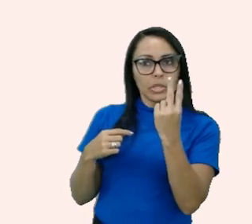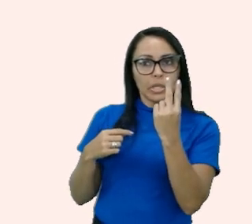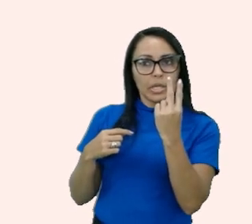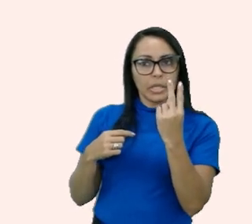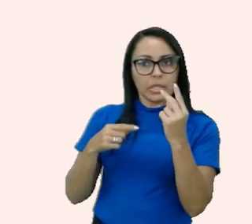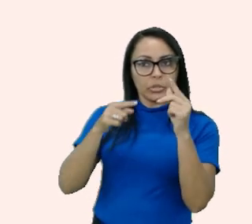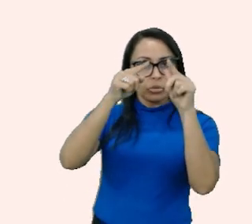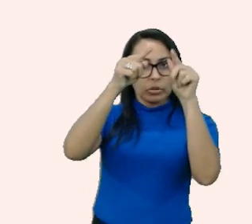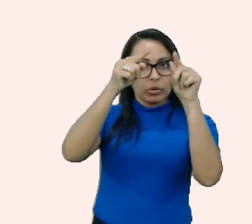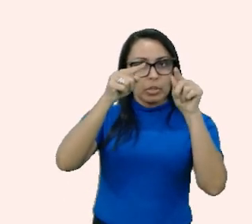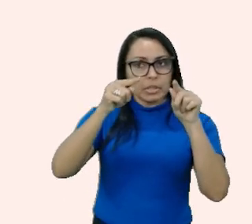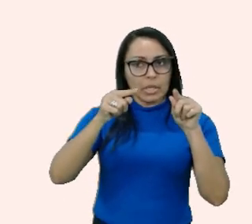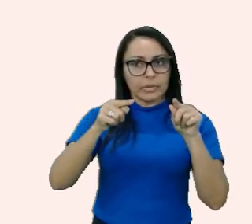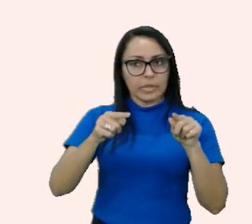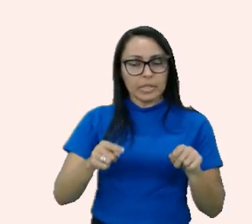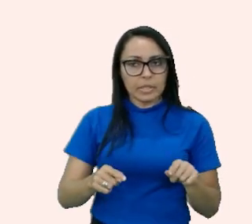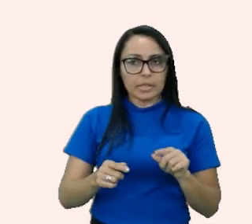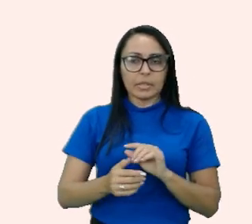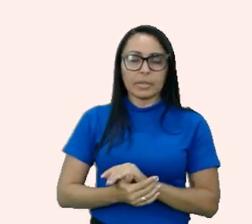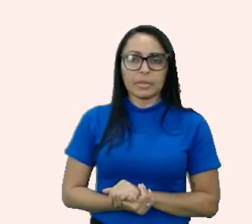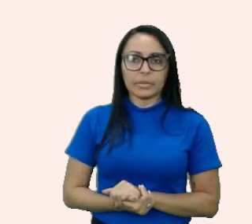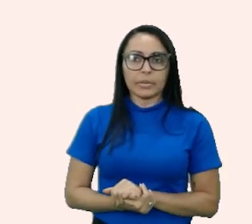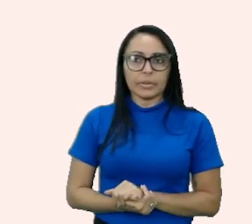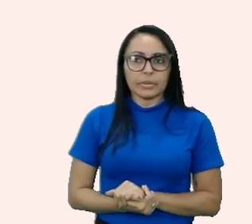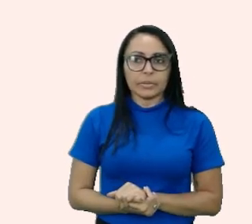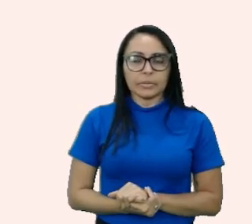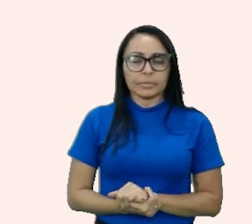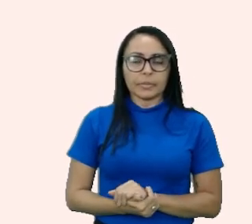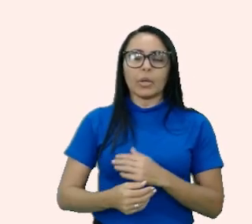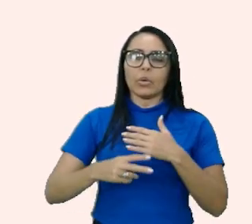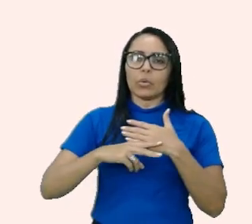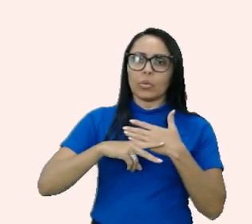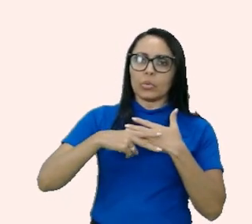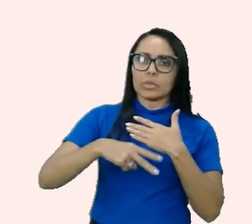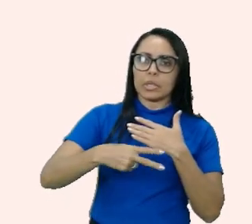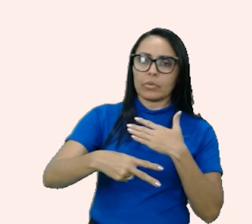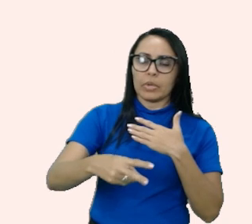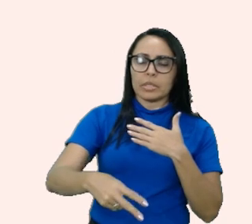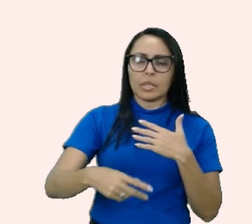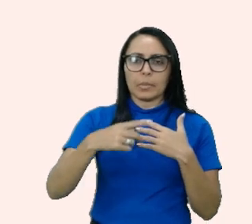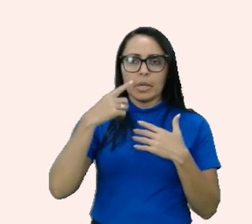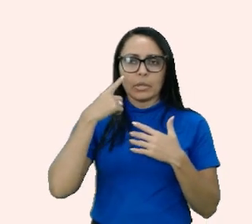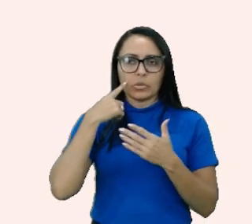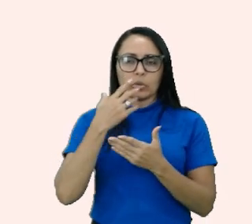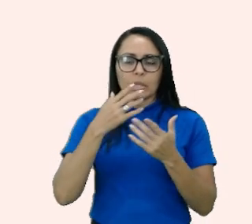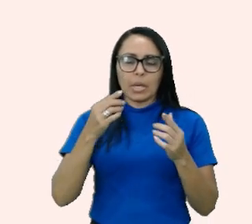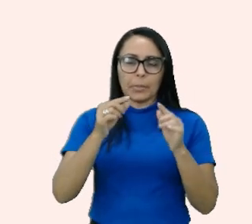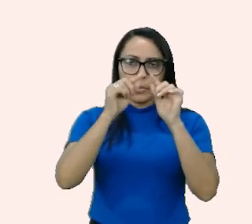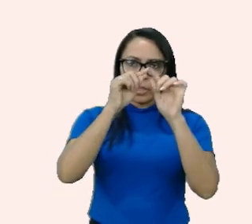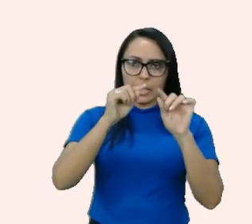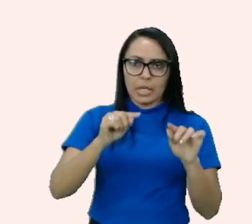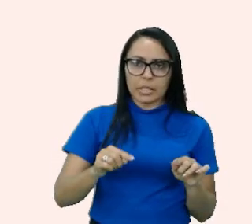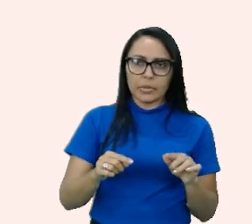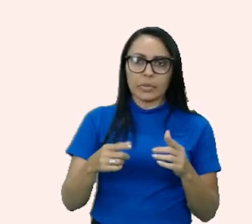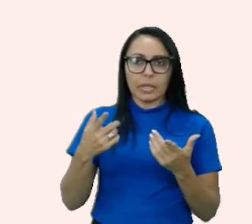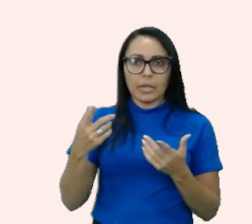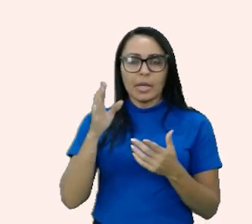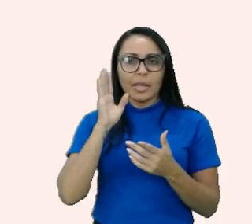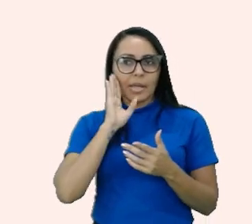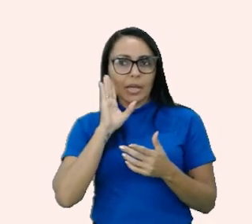atravessando retas paralelas, vão, consequentemente, criar ali segmentos de retas proporcionais. Olha que